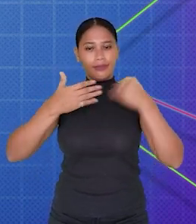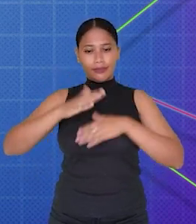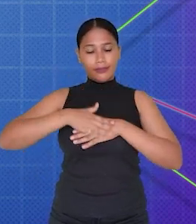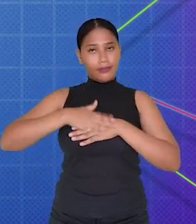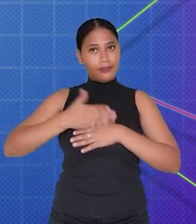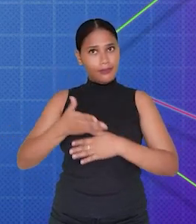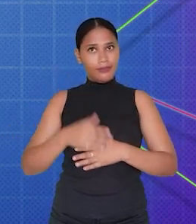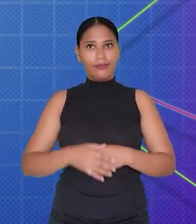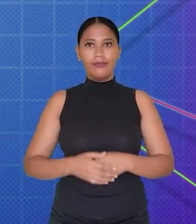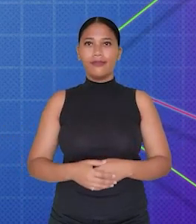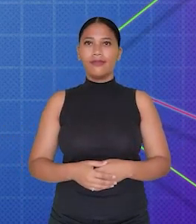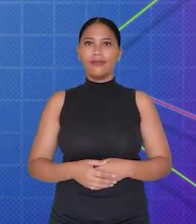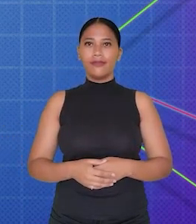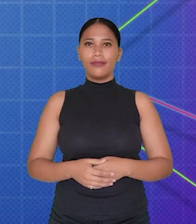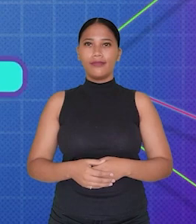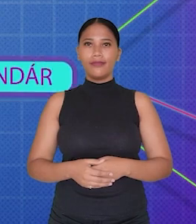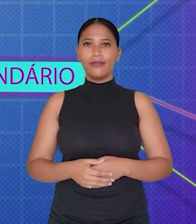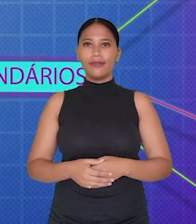de si mesmo.